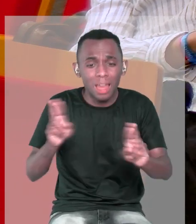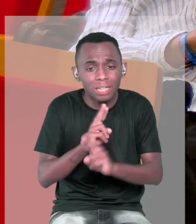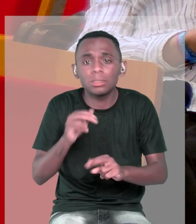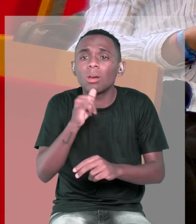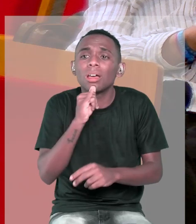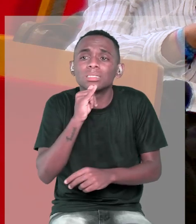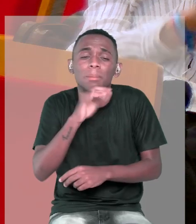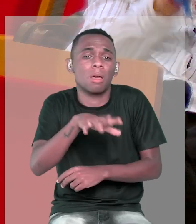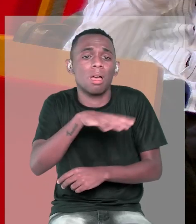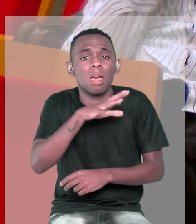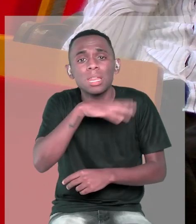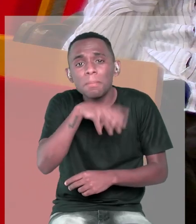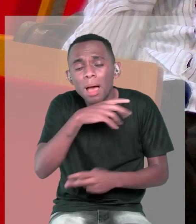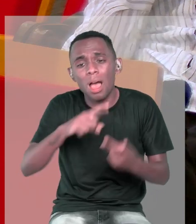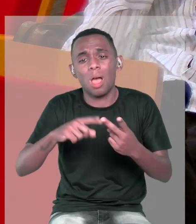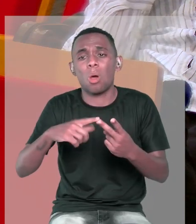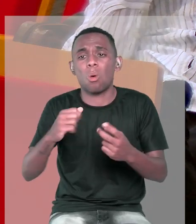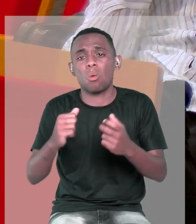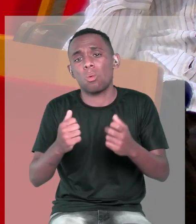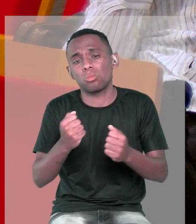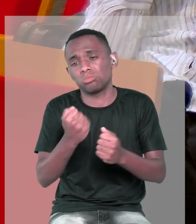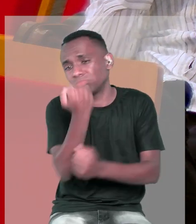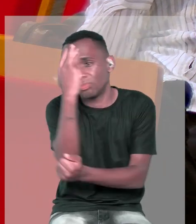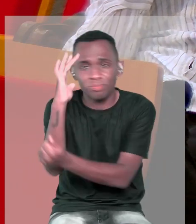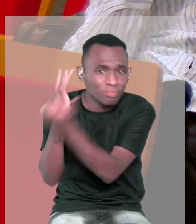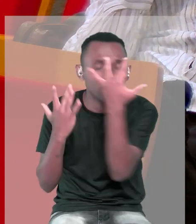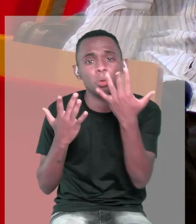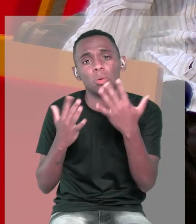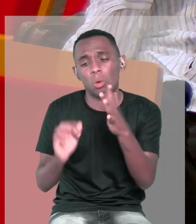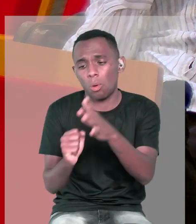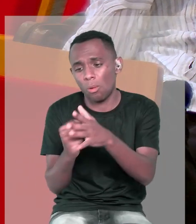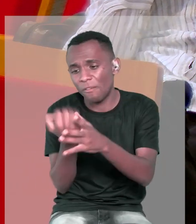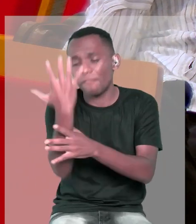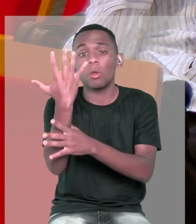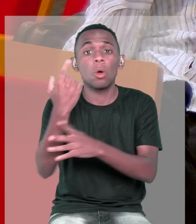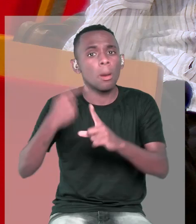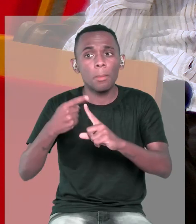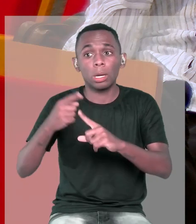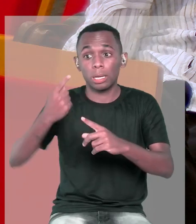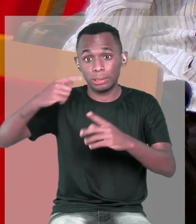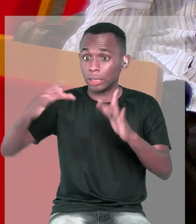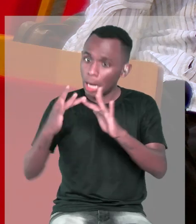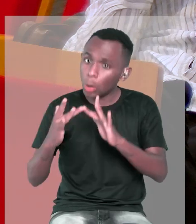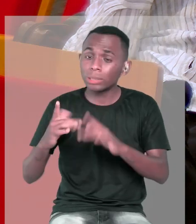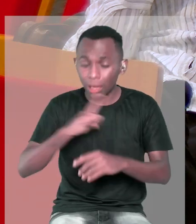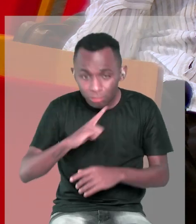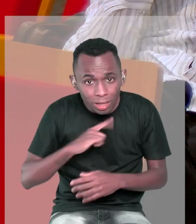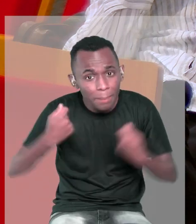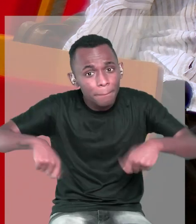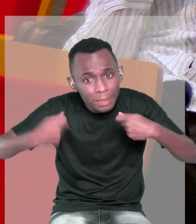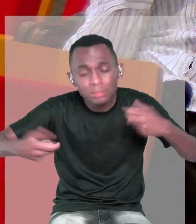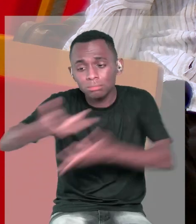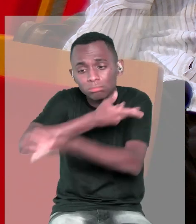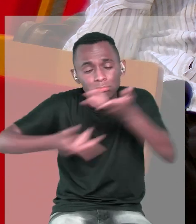com animais, plantas, né, etc., porque nós coabitamos o planeta com eles, né, partilhamos